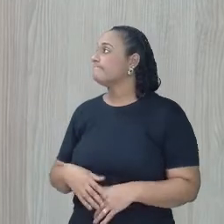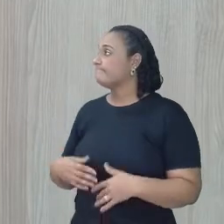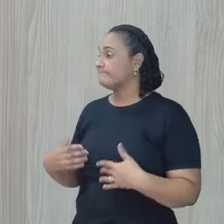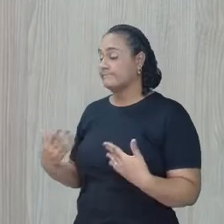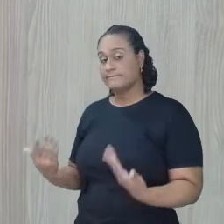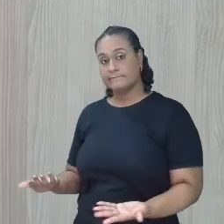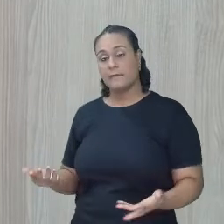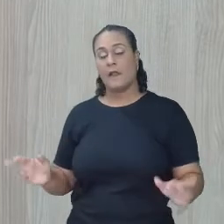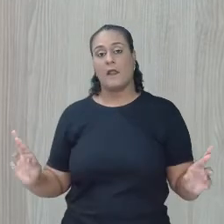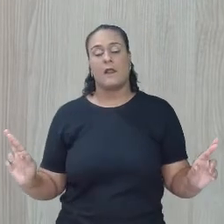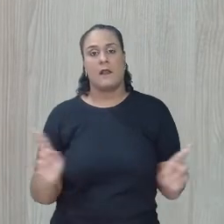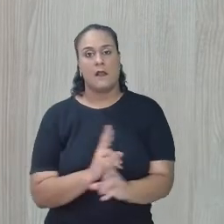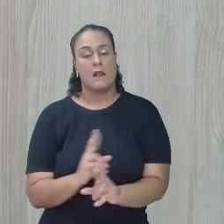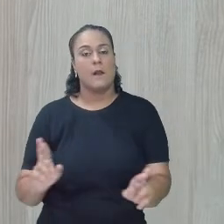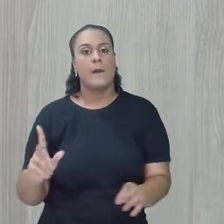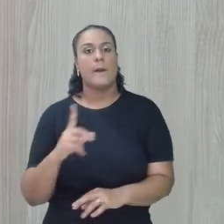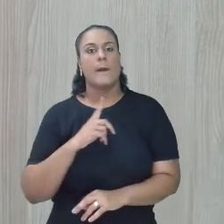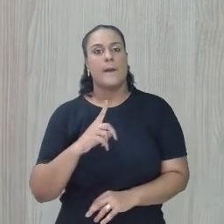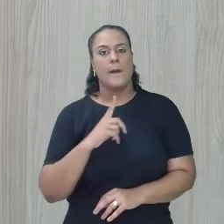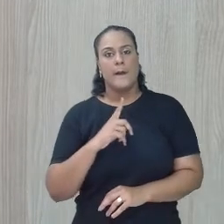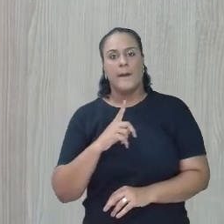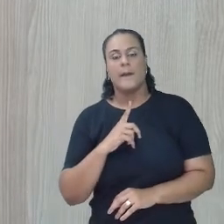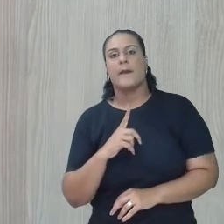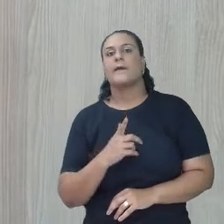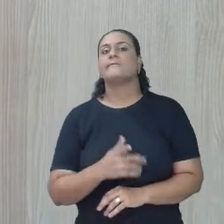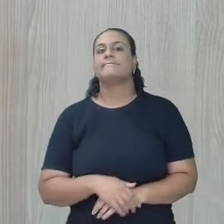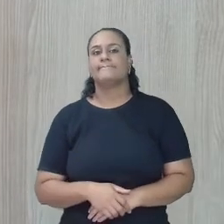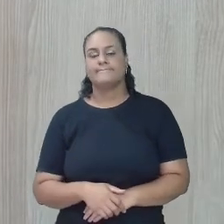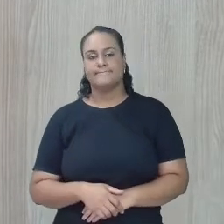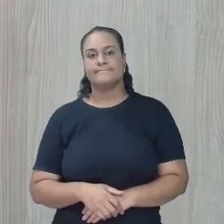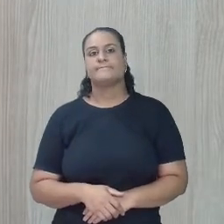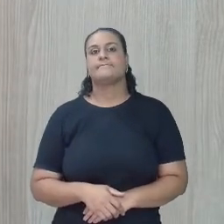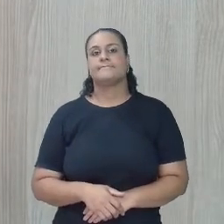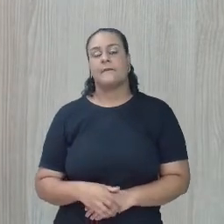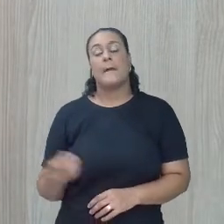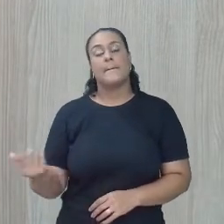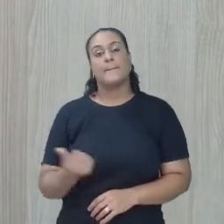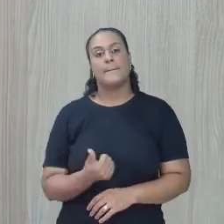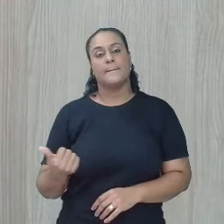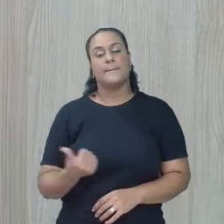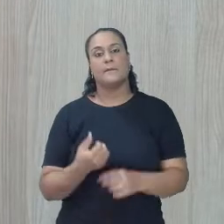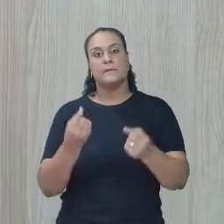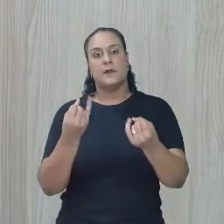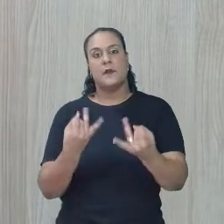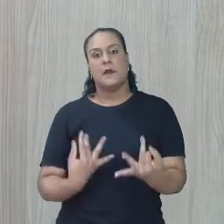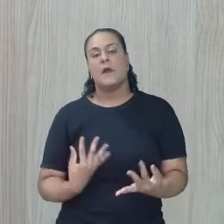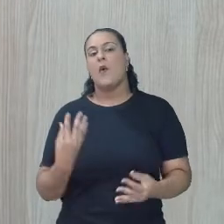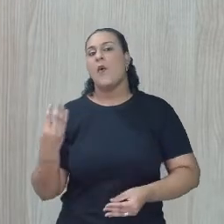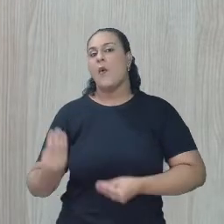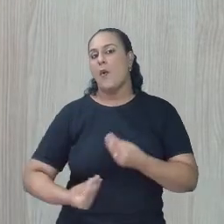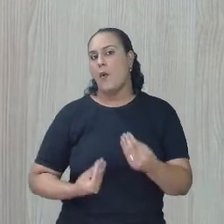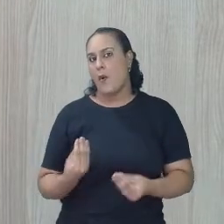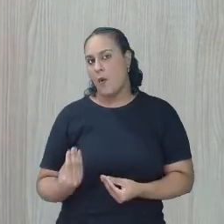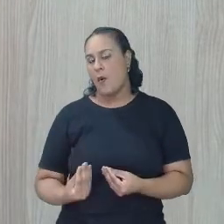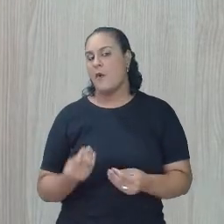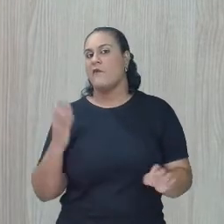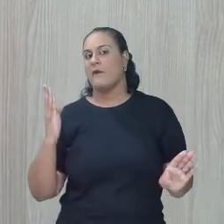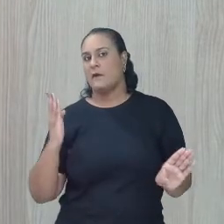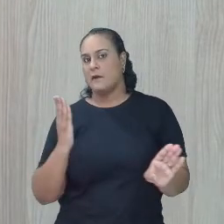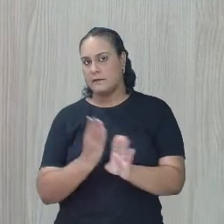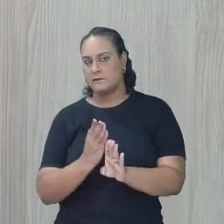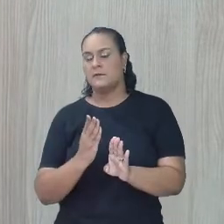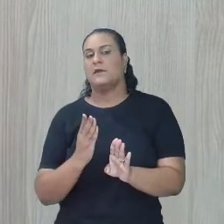essa relação aí que existe entre as unidades de medidas, né? Primeiro a gente falou sobre como é que a gente faz para encontrar